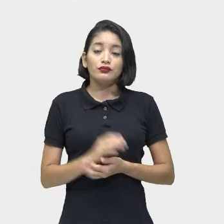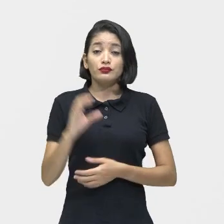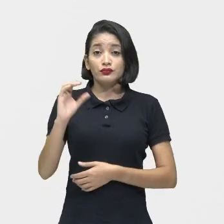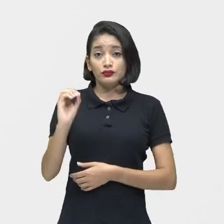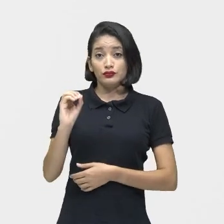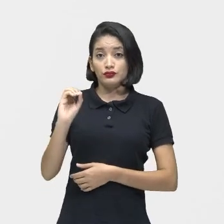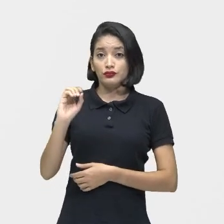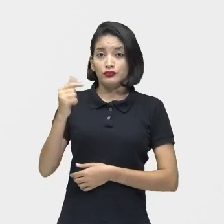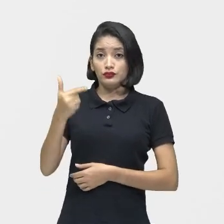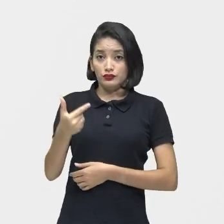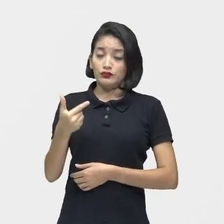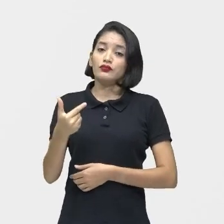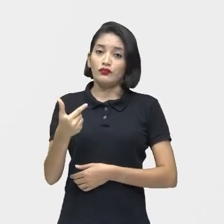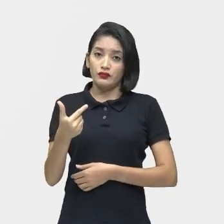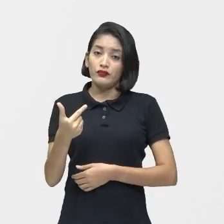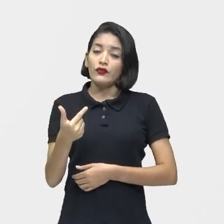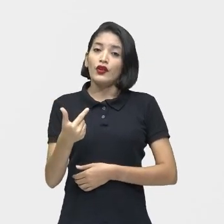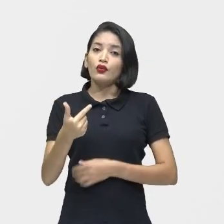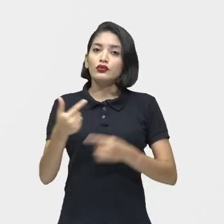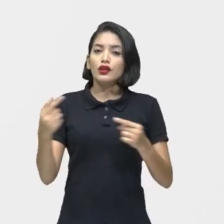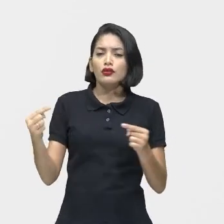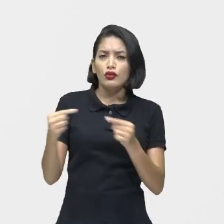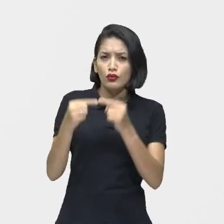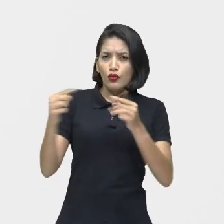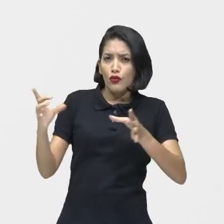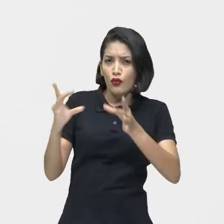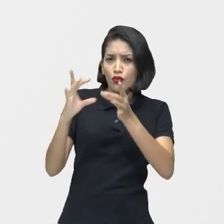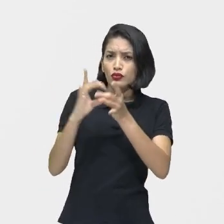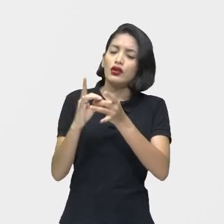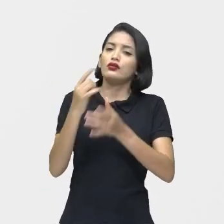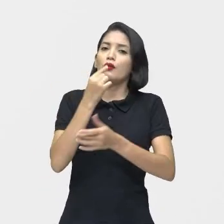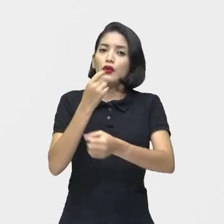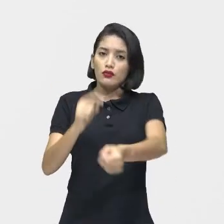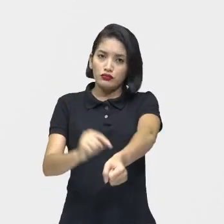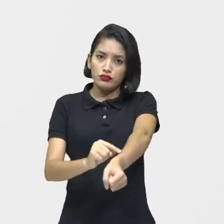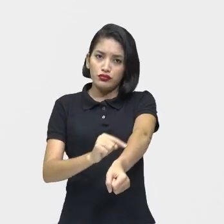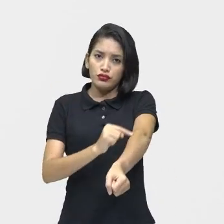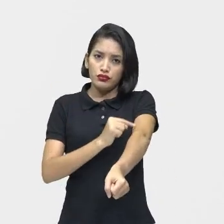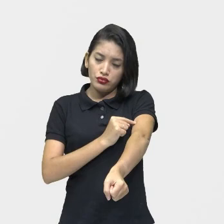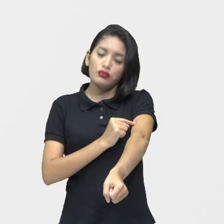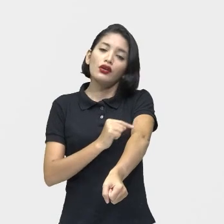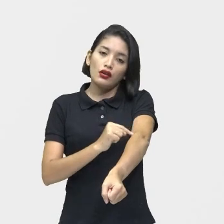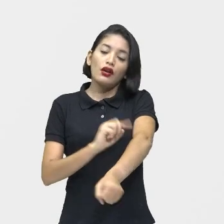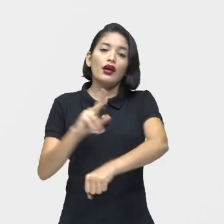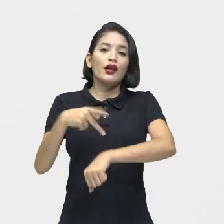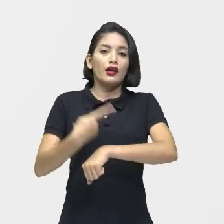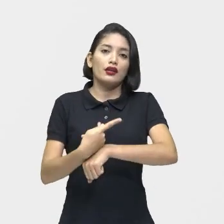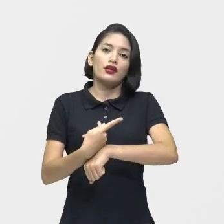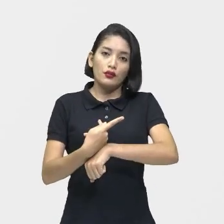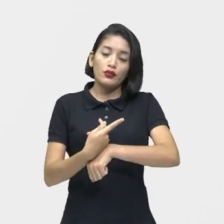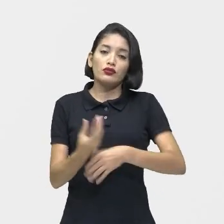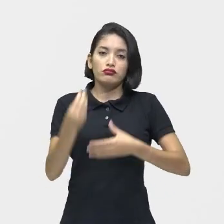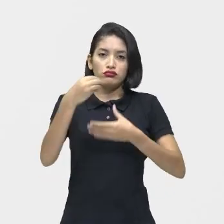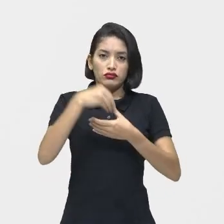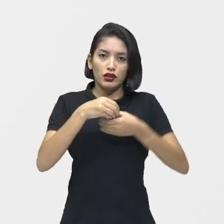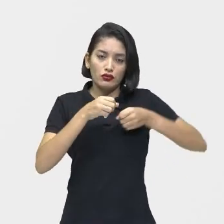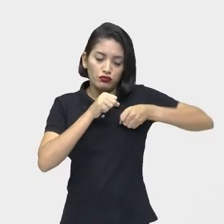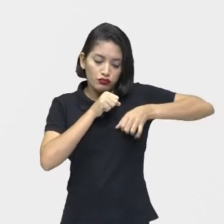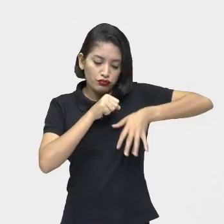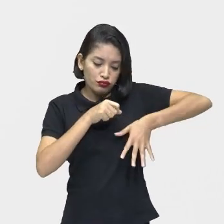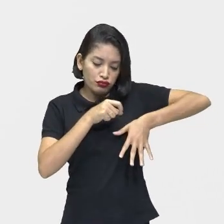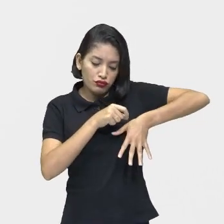aos glóbulos vermelhos do sangue, depois que estes liberam o gás carbônico para os alvéolos. Assim,